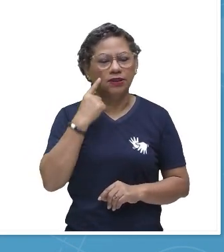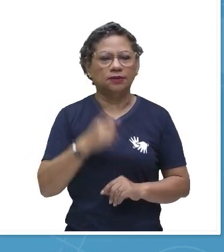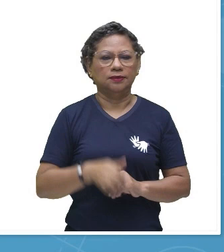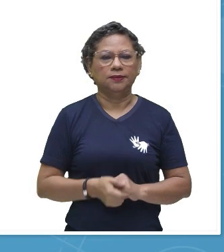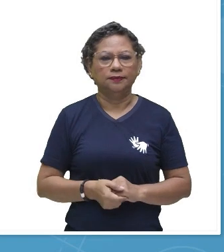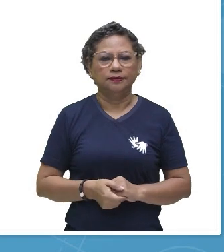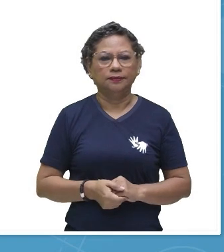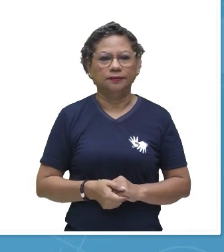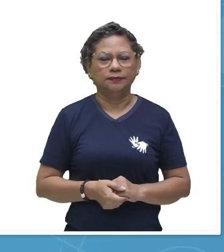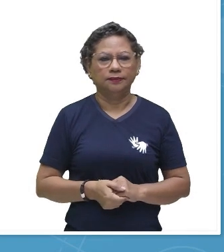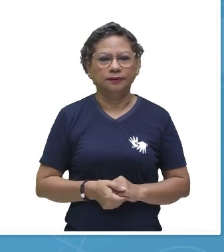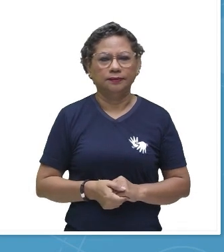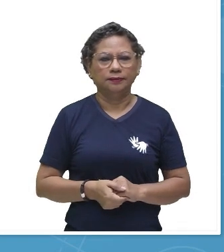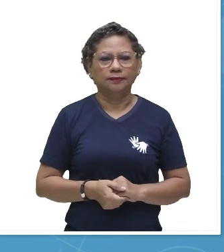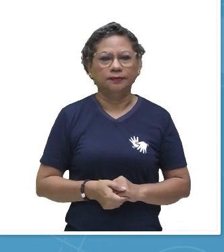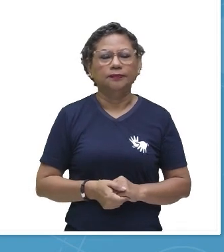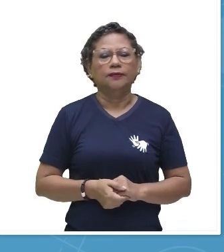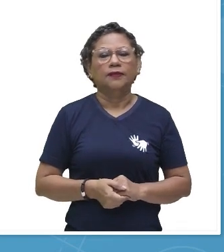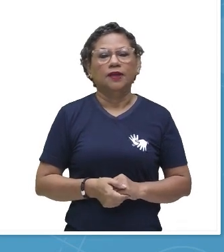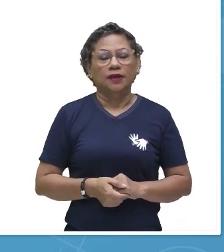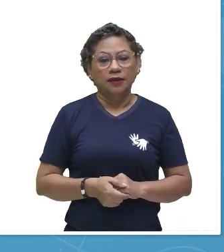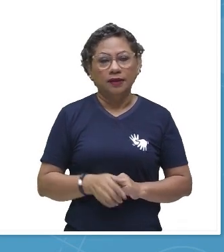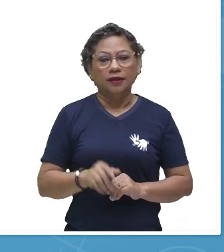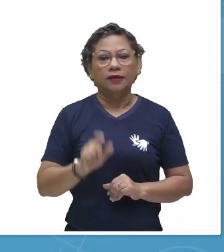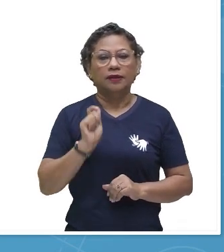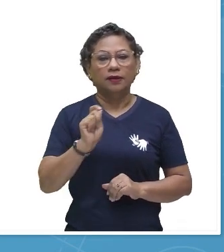São as retas concorrentes.